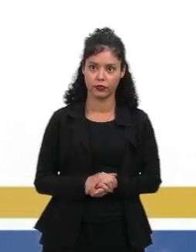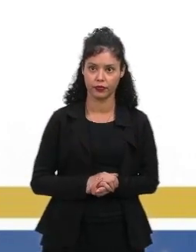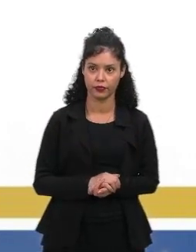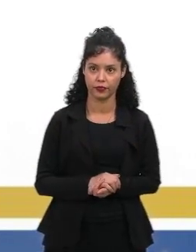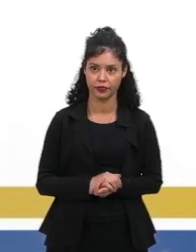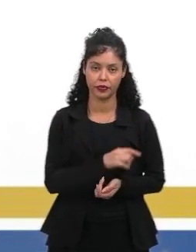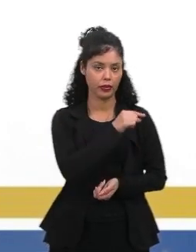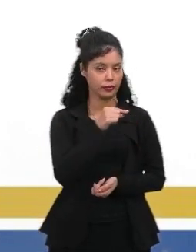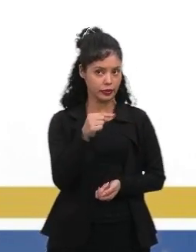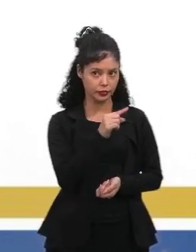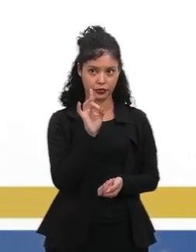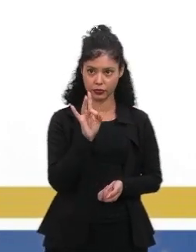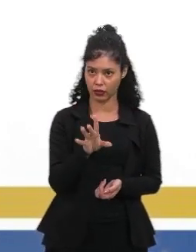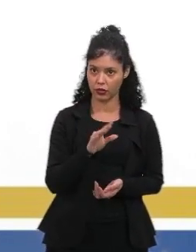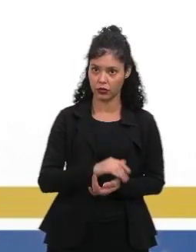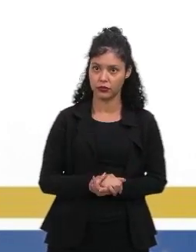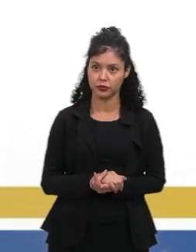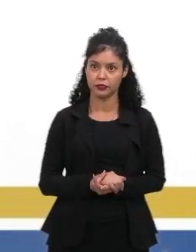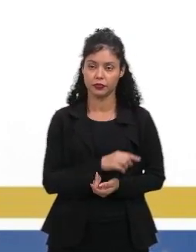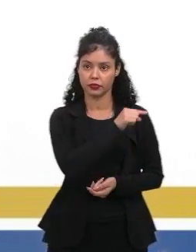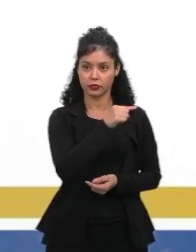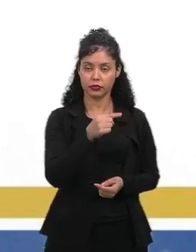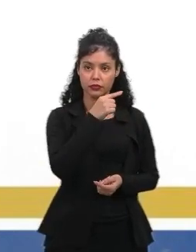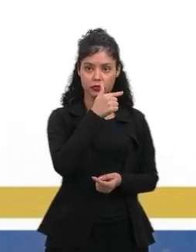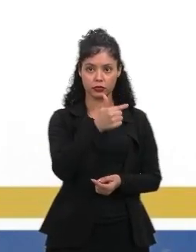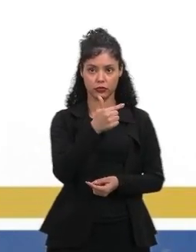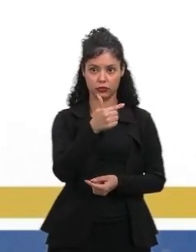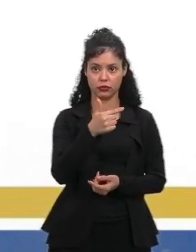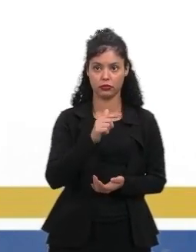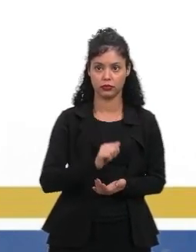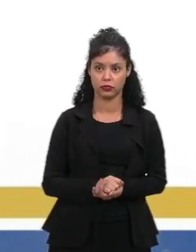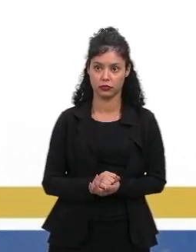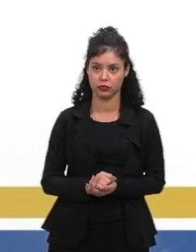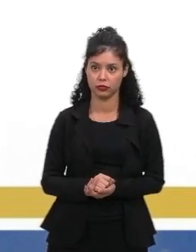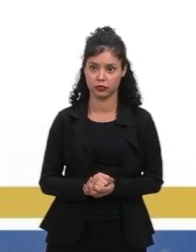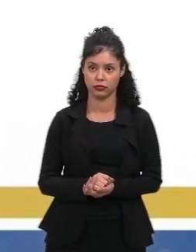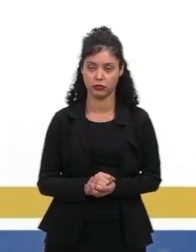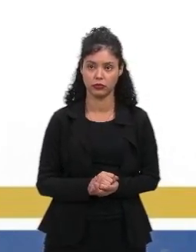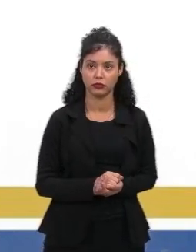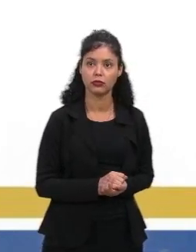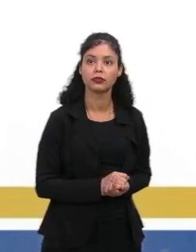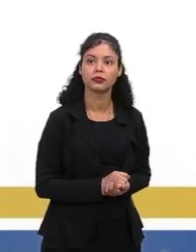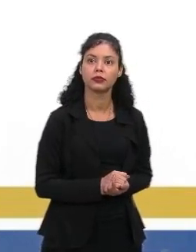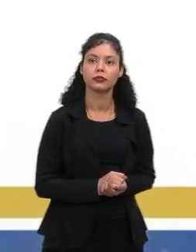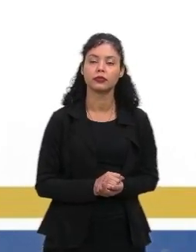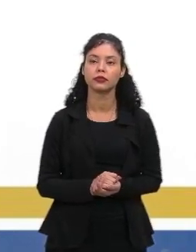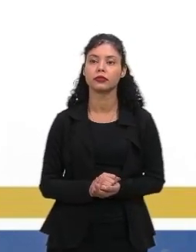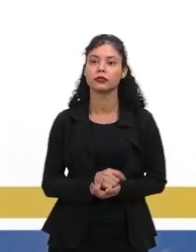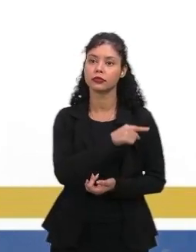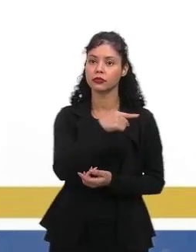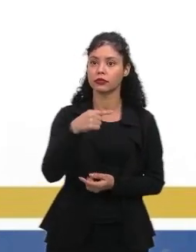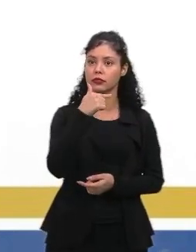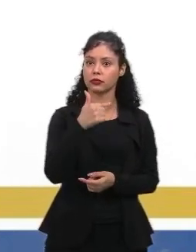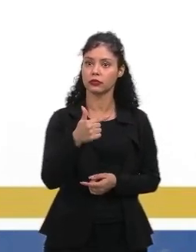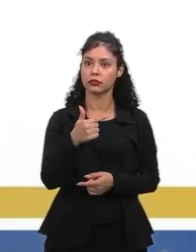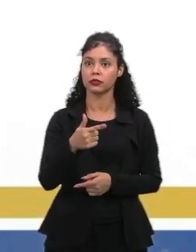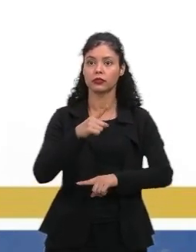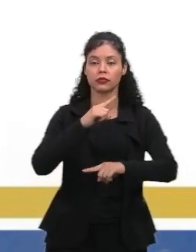nosso menos, né? Então, se eu pego, nesse caso, né, menos 2